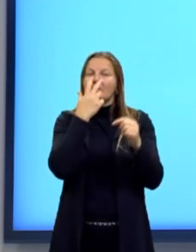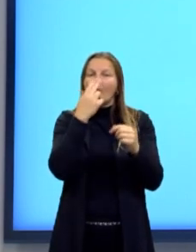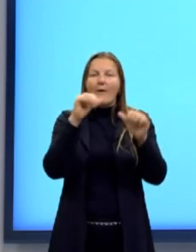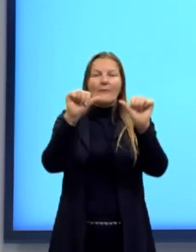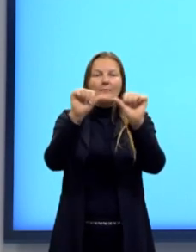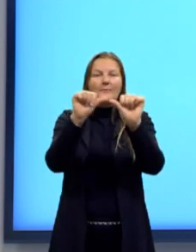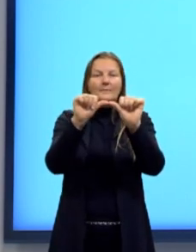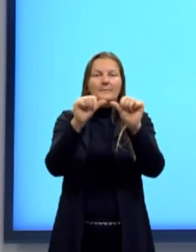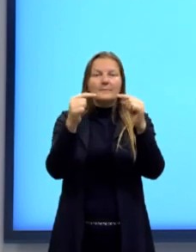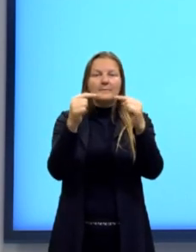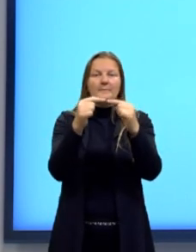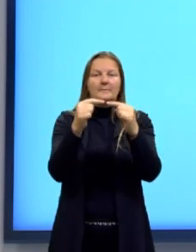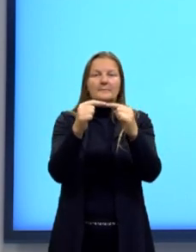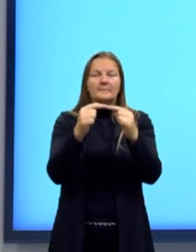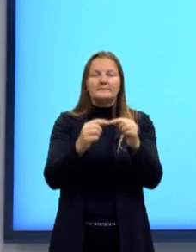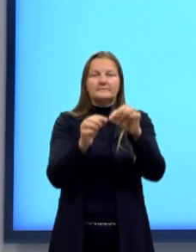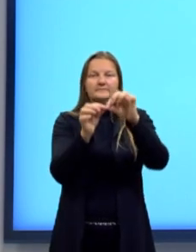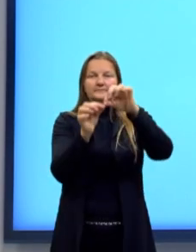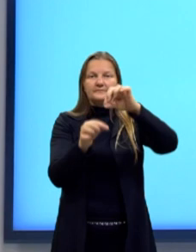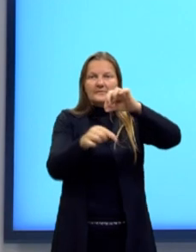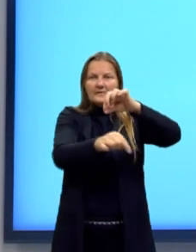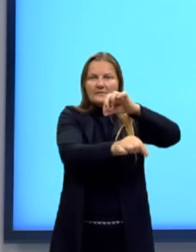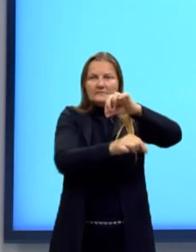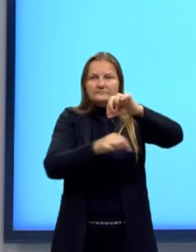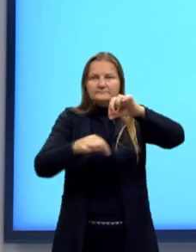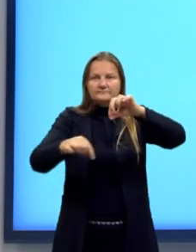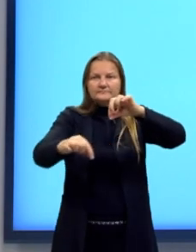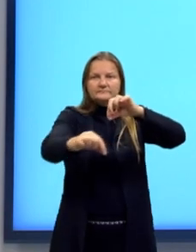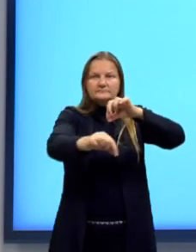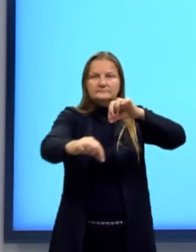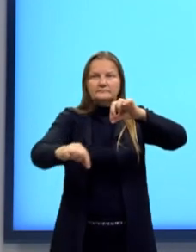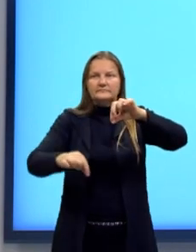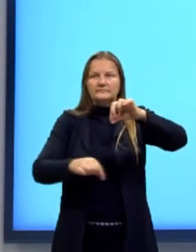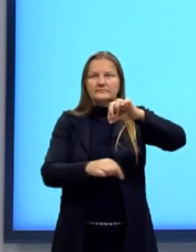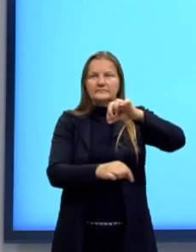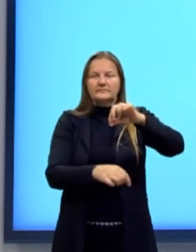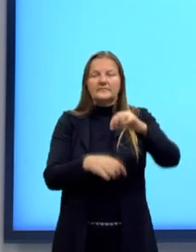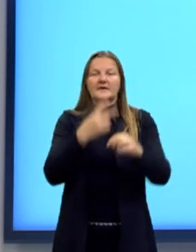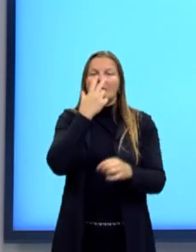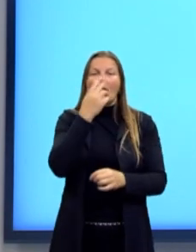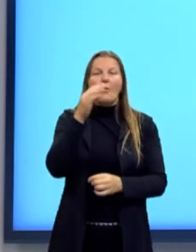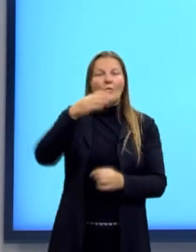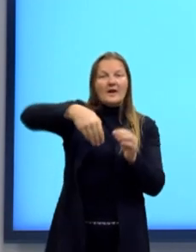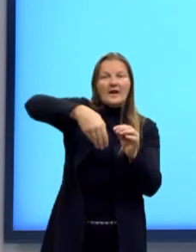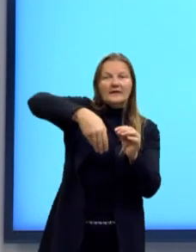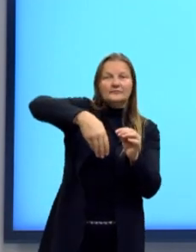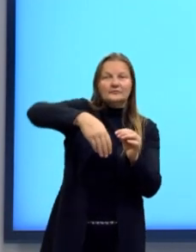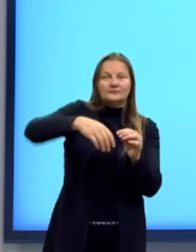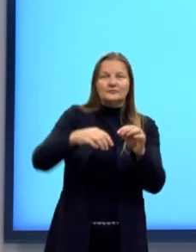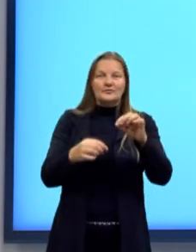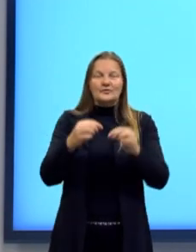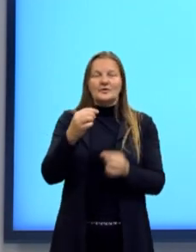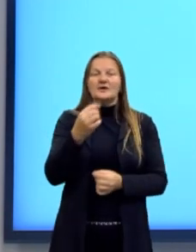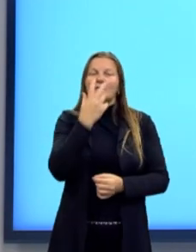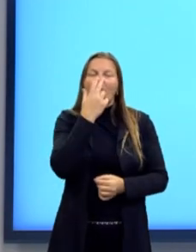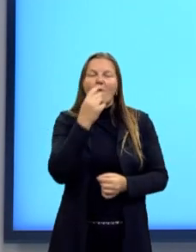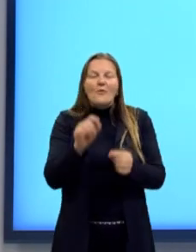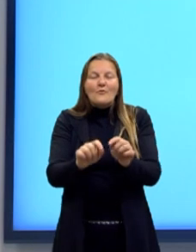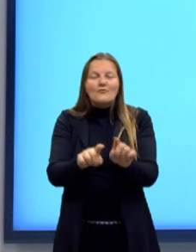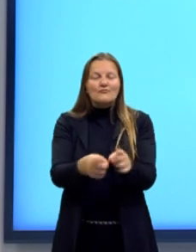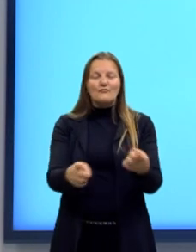conhecido com eixo Então vamos rotacionar essa figura é como se a gente pegasse um palitinho de churrasco